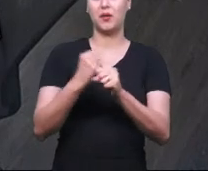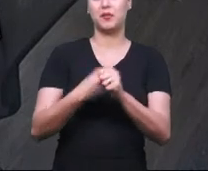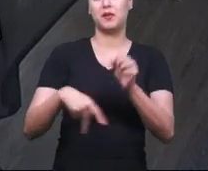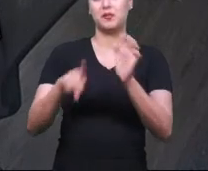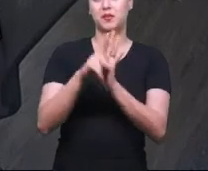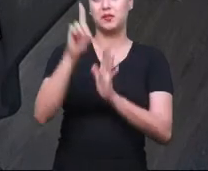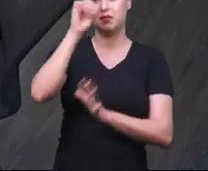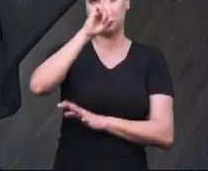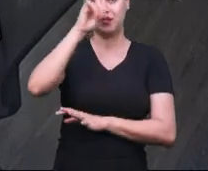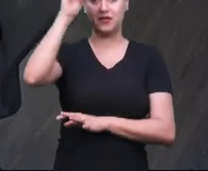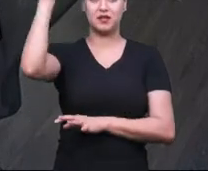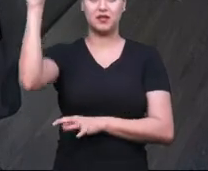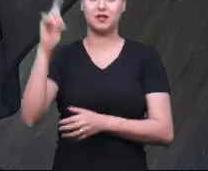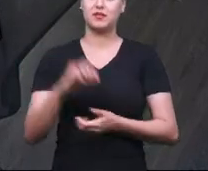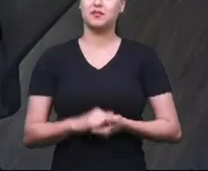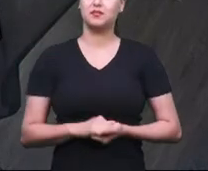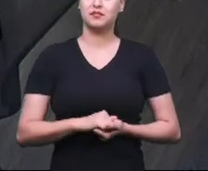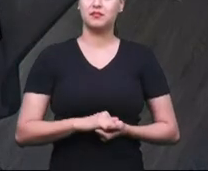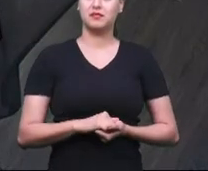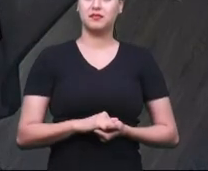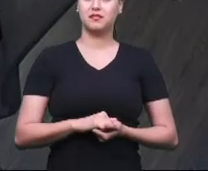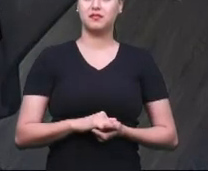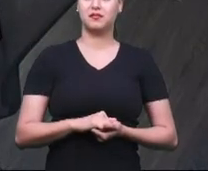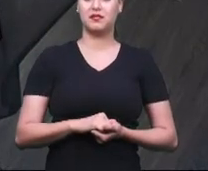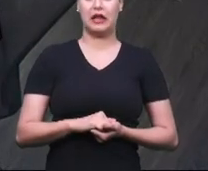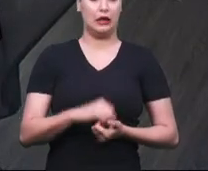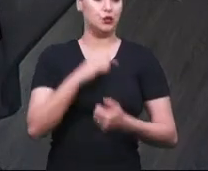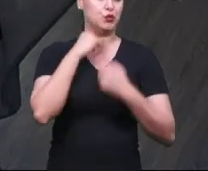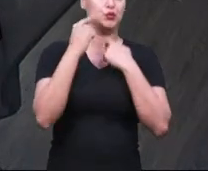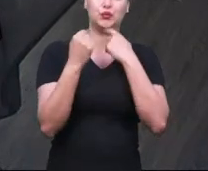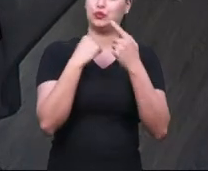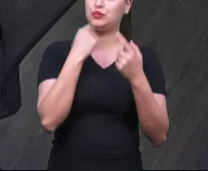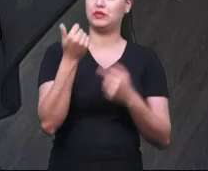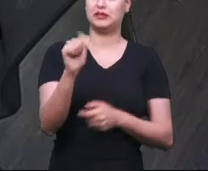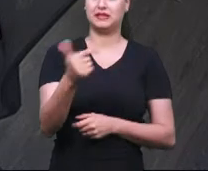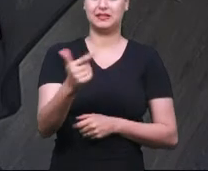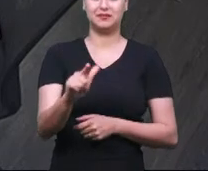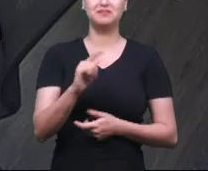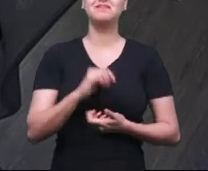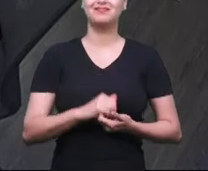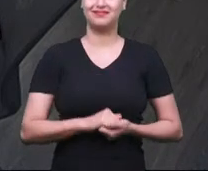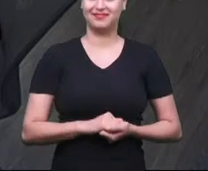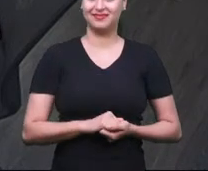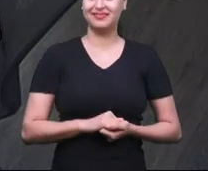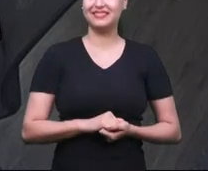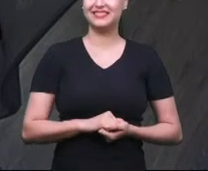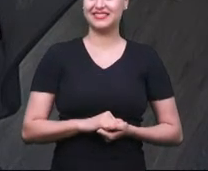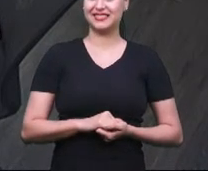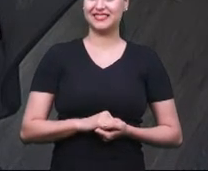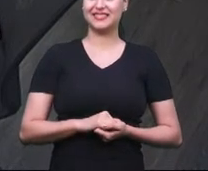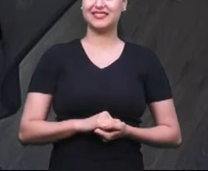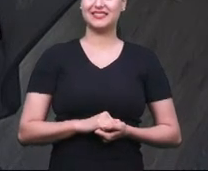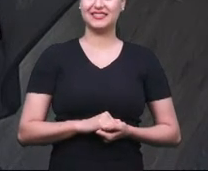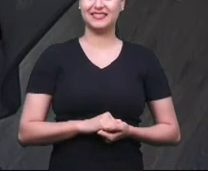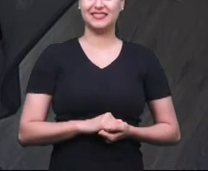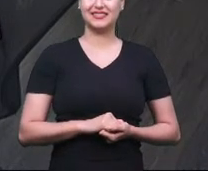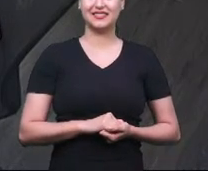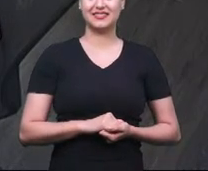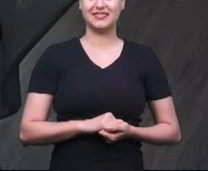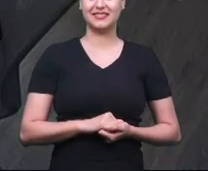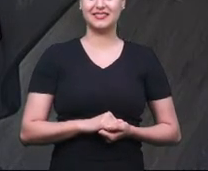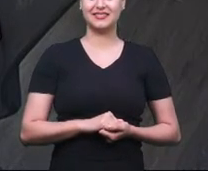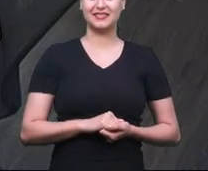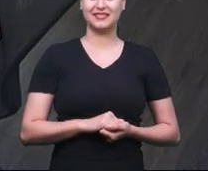coração, né? De tudo, né? Quando não há dúvidas, né? A coisa já está tudo encaminhado, né? Mas, pastor,